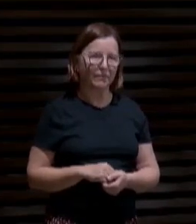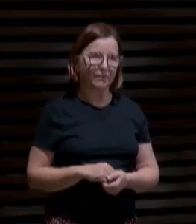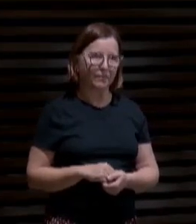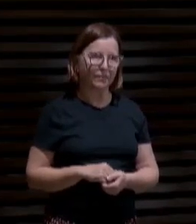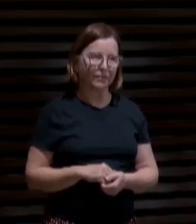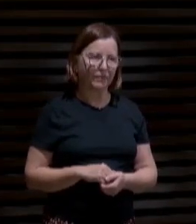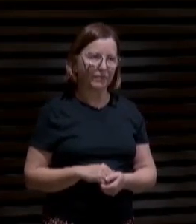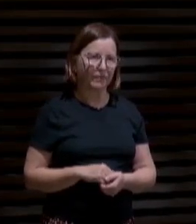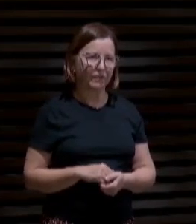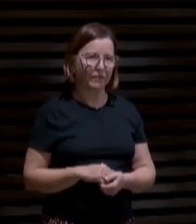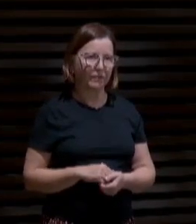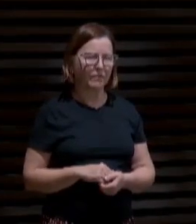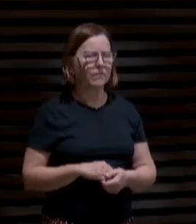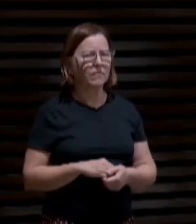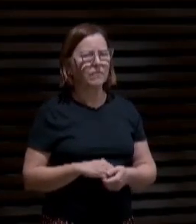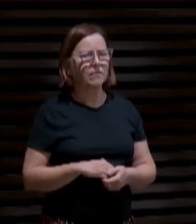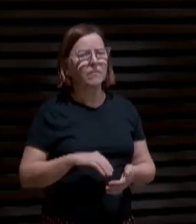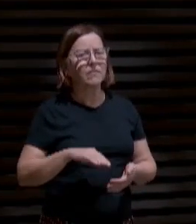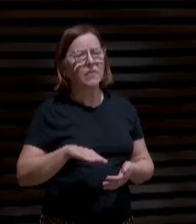Qual é a cor do mundo?